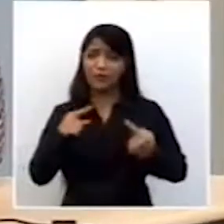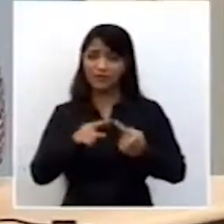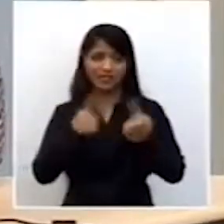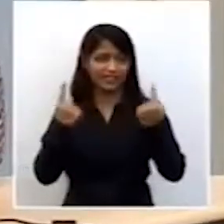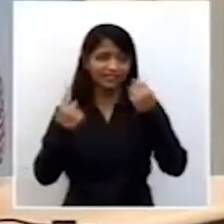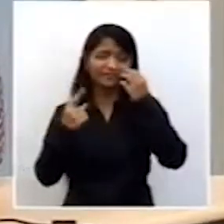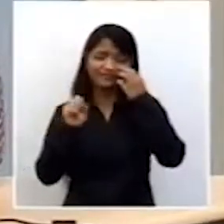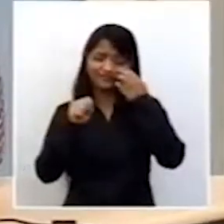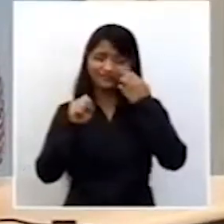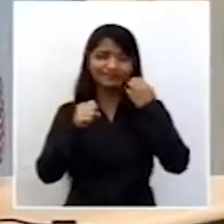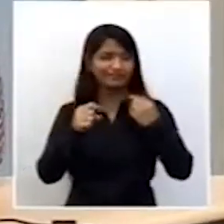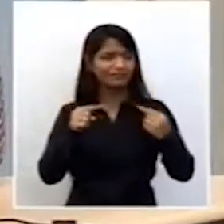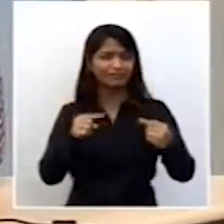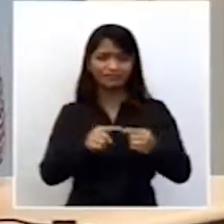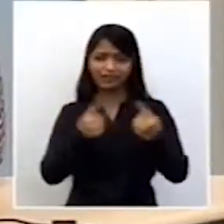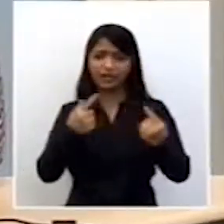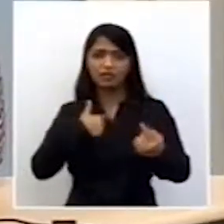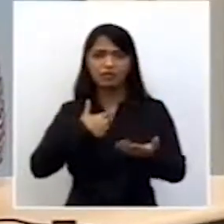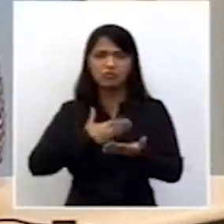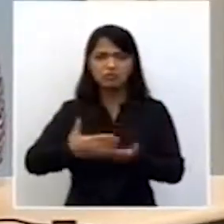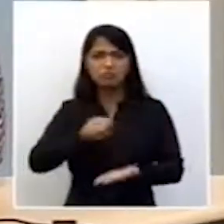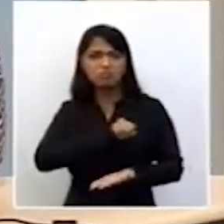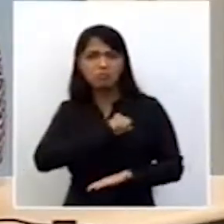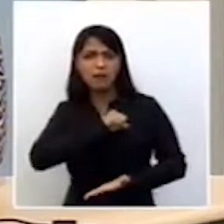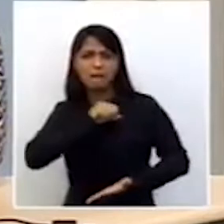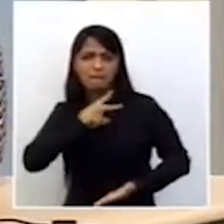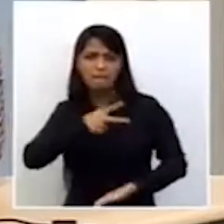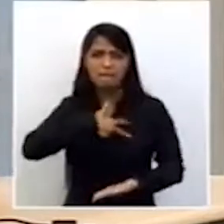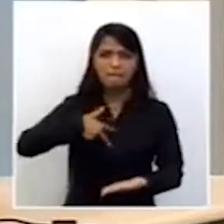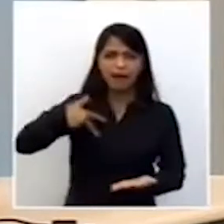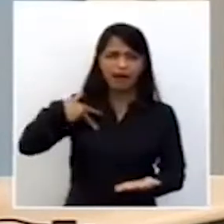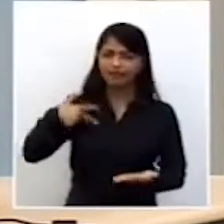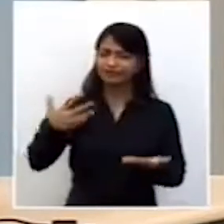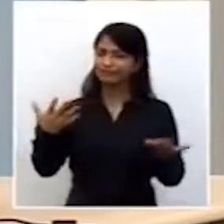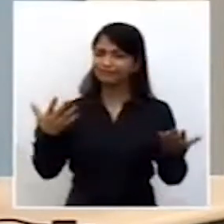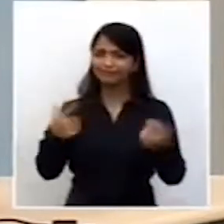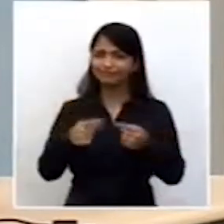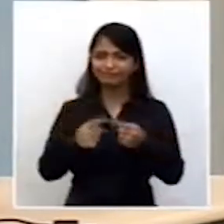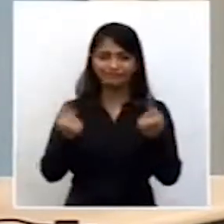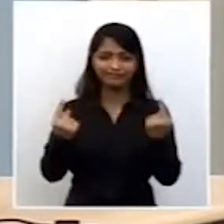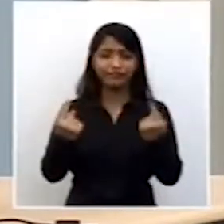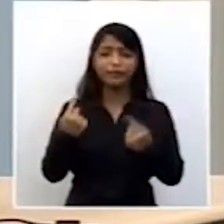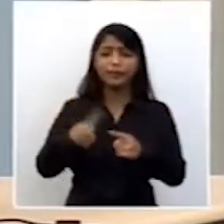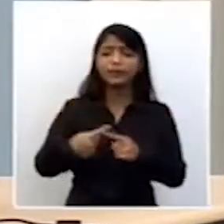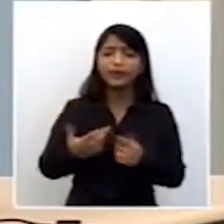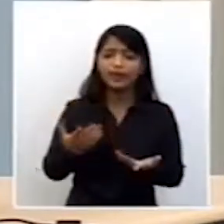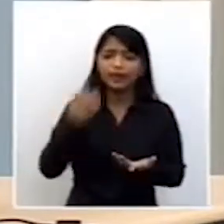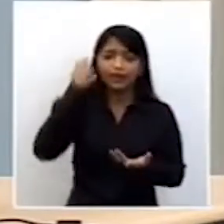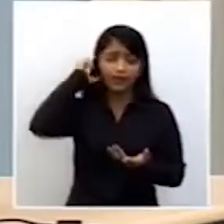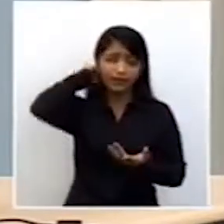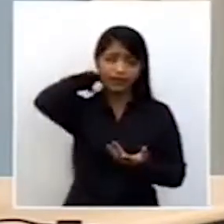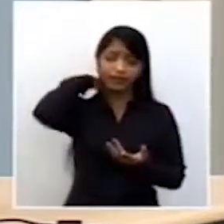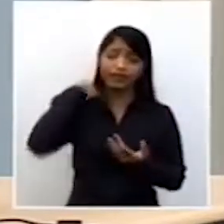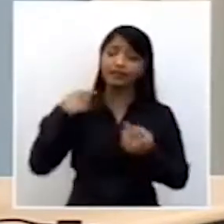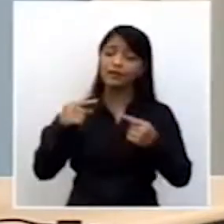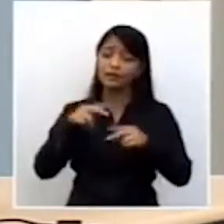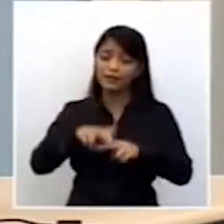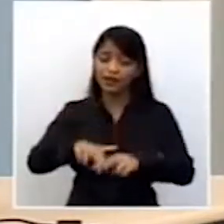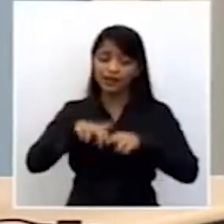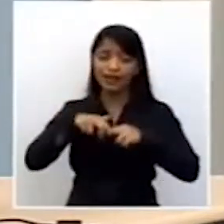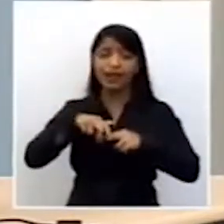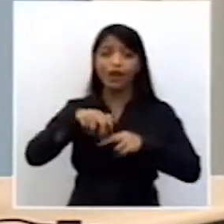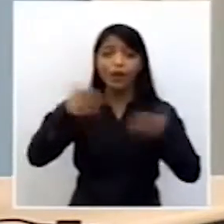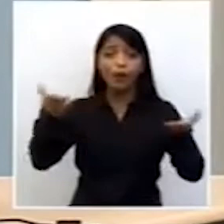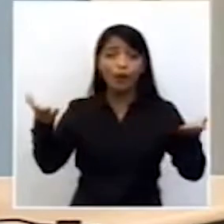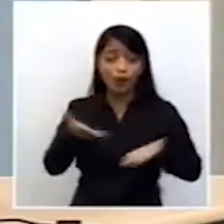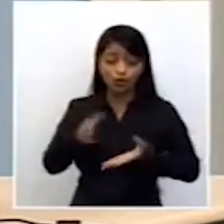bem. Inadequado. O cumprimento, então, foi inadequado. E por quê? Porque está, então, em desacordo com o contexto de